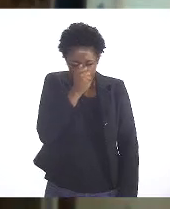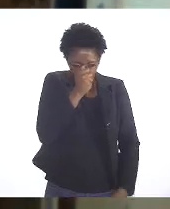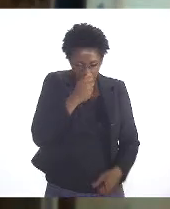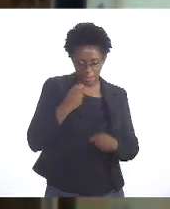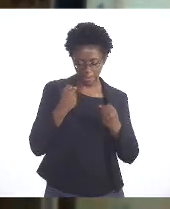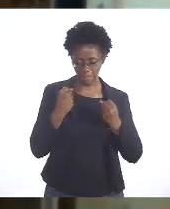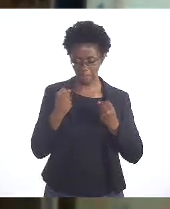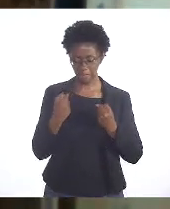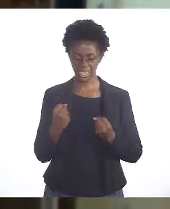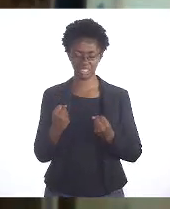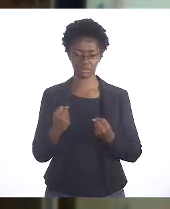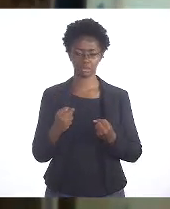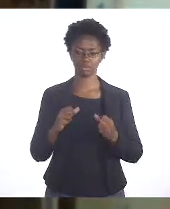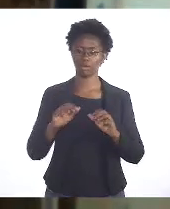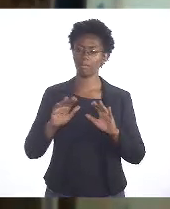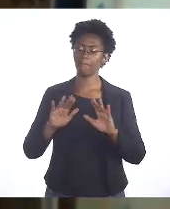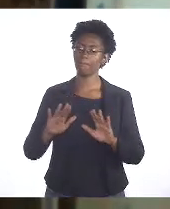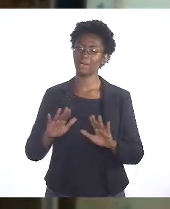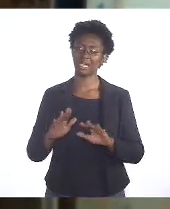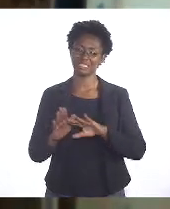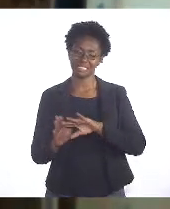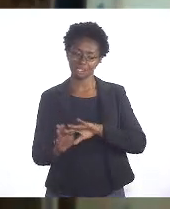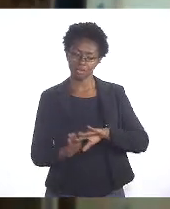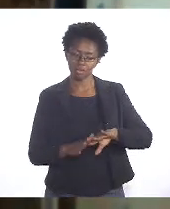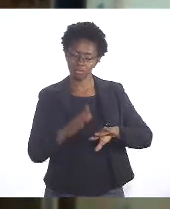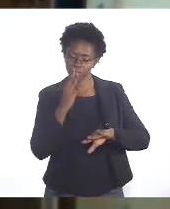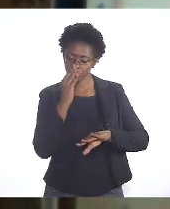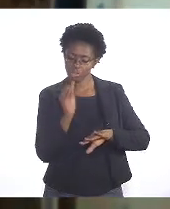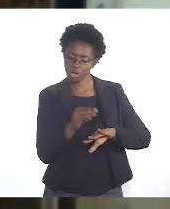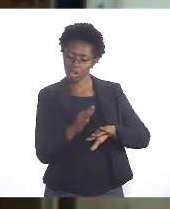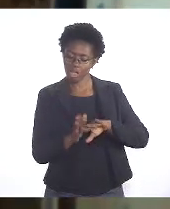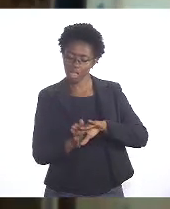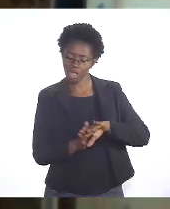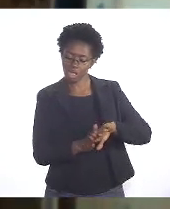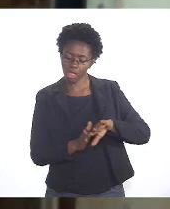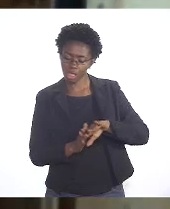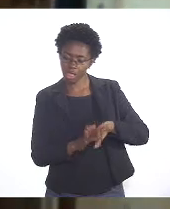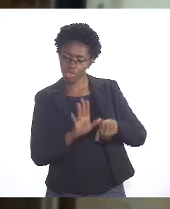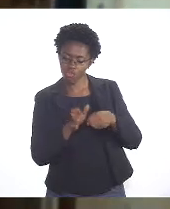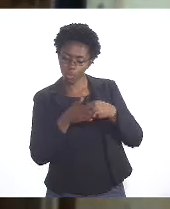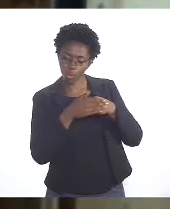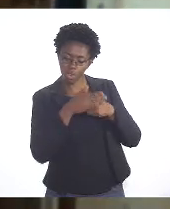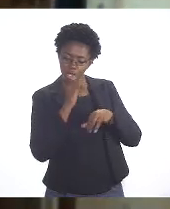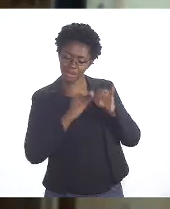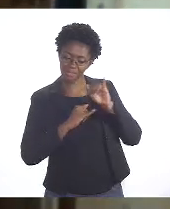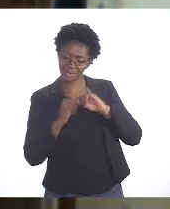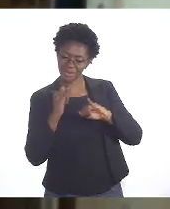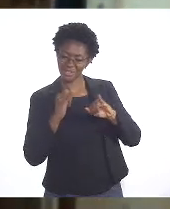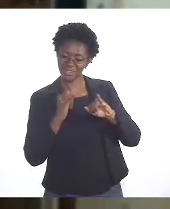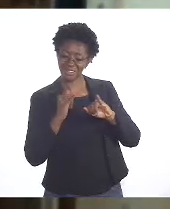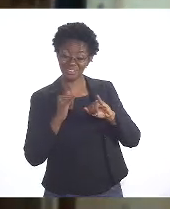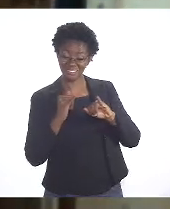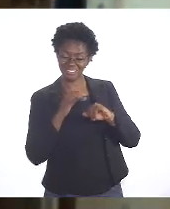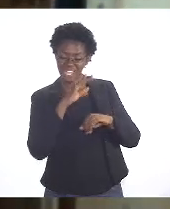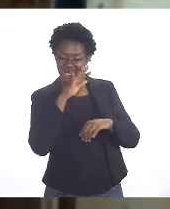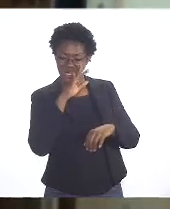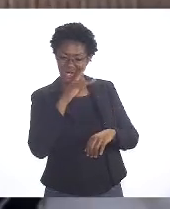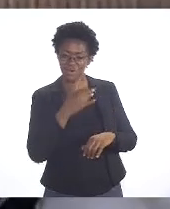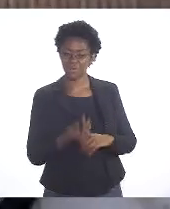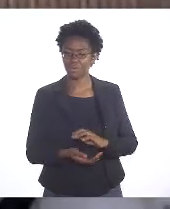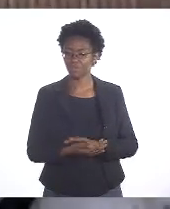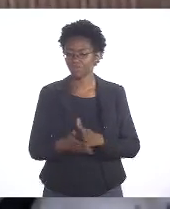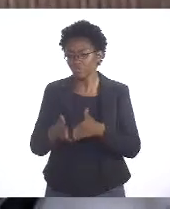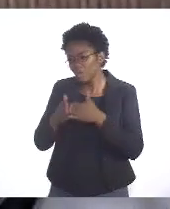sobrecarregados. E deixar de dar essas informações diárias é muito ruim. Porque Você me permite